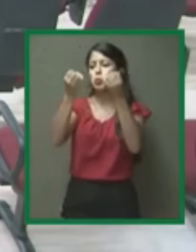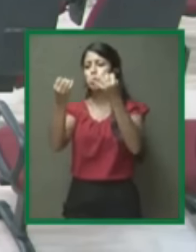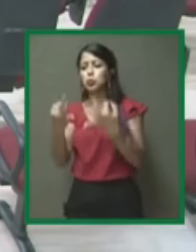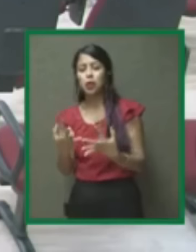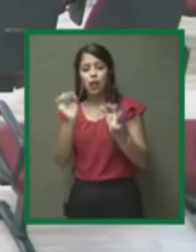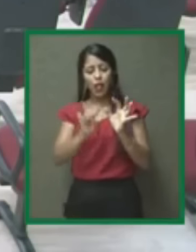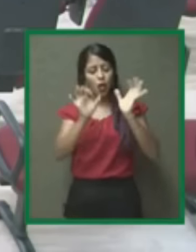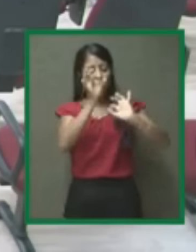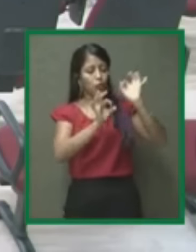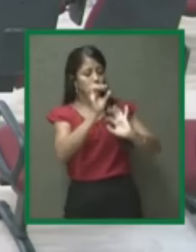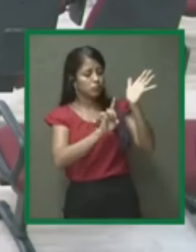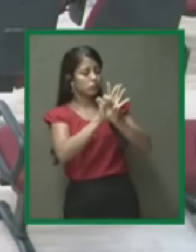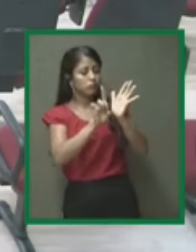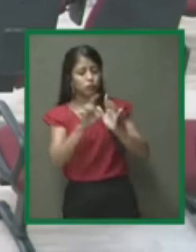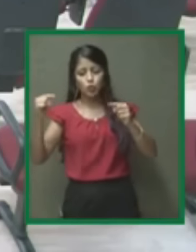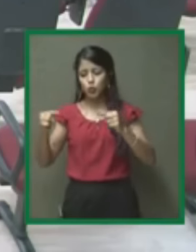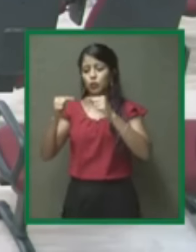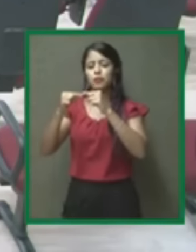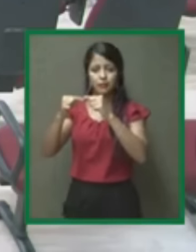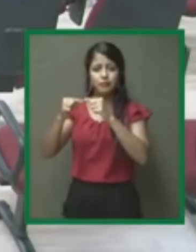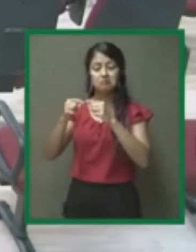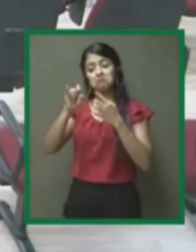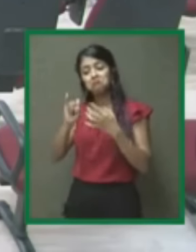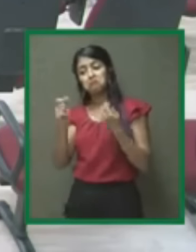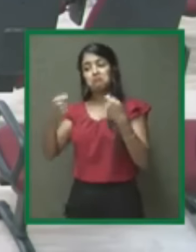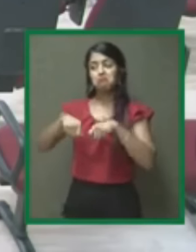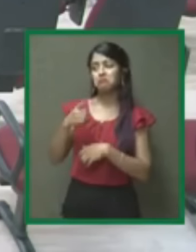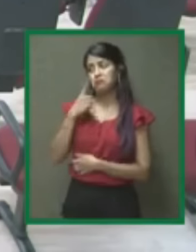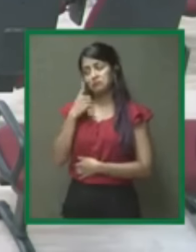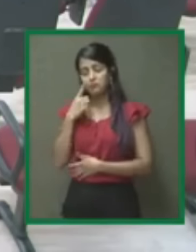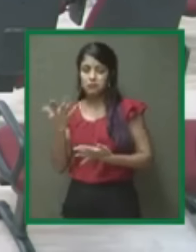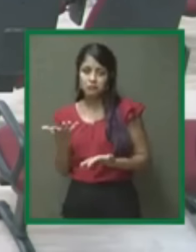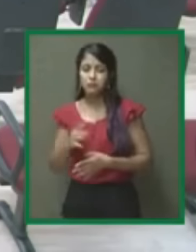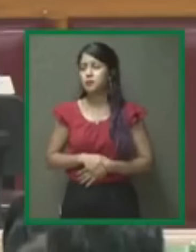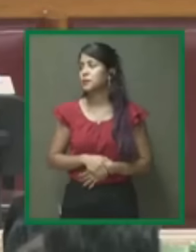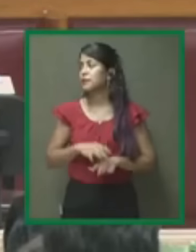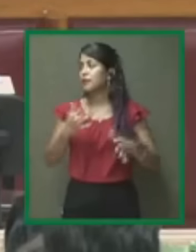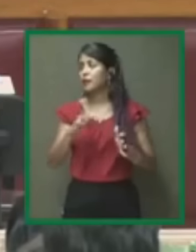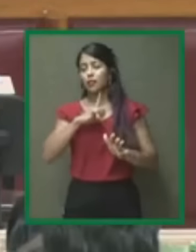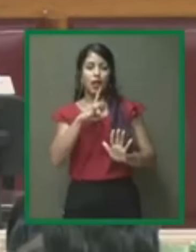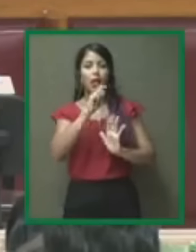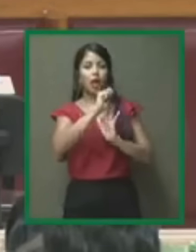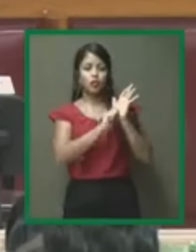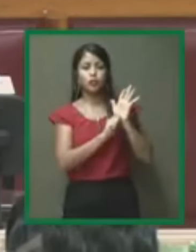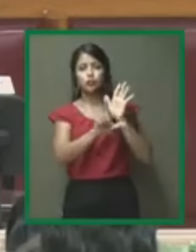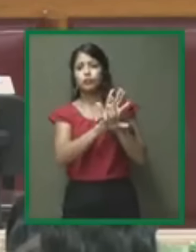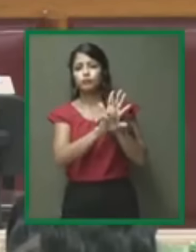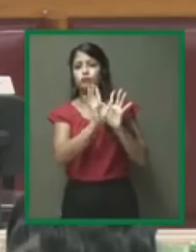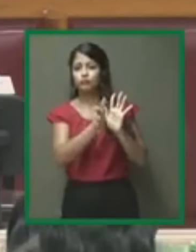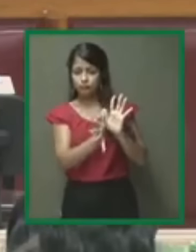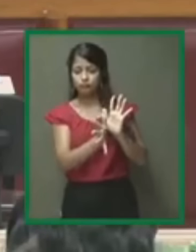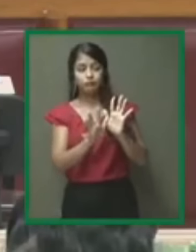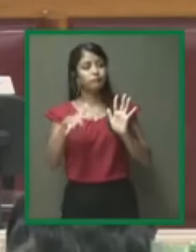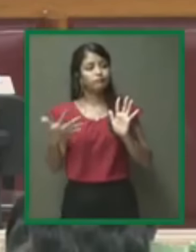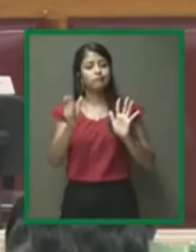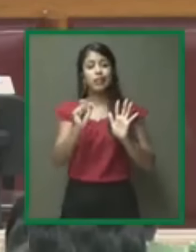formulando as perguntas correspondentes, se entender pertinentes e relevantes. Portanto, o dispositivo legal é claro e cristalino, no sentido de